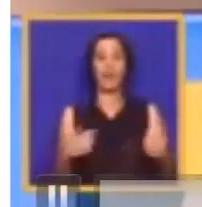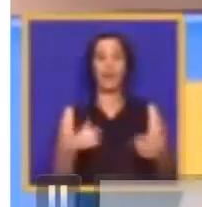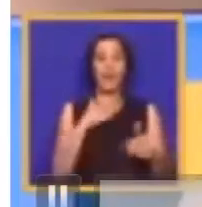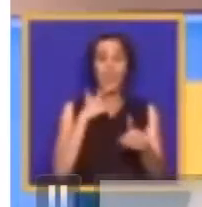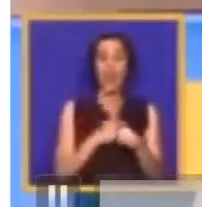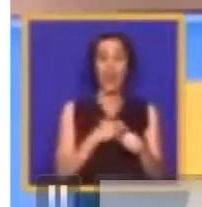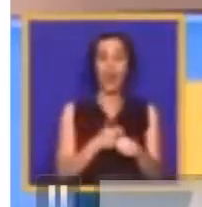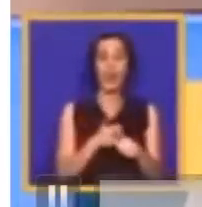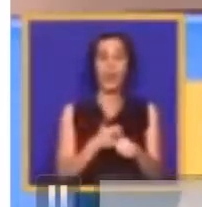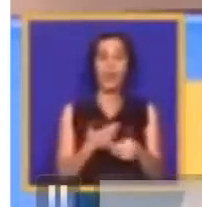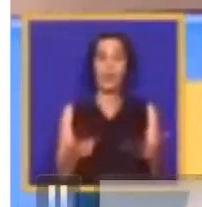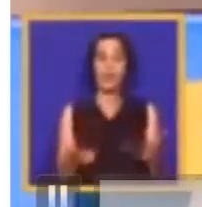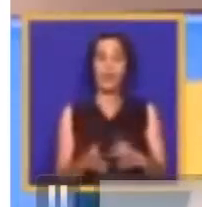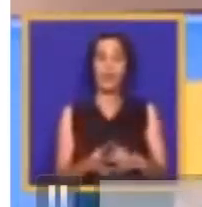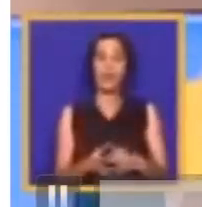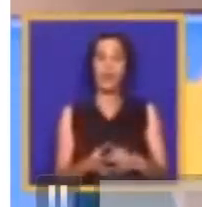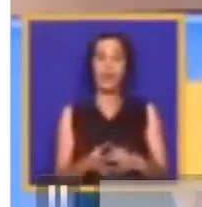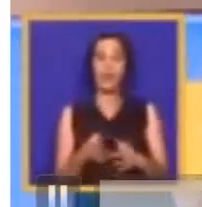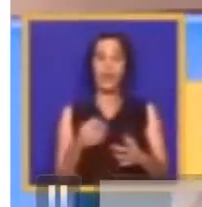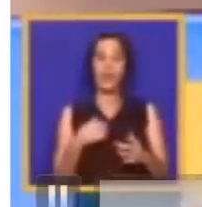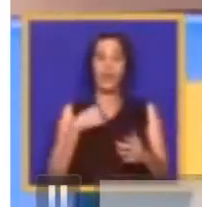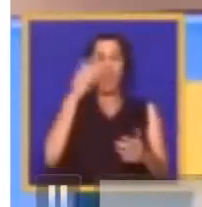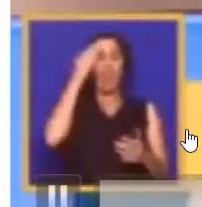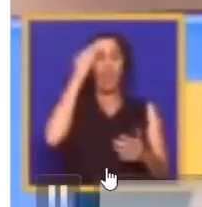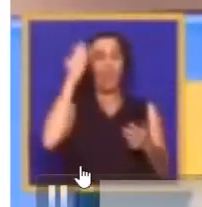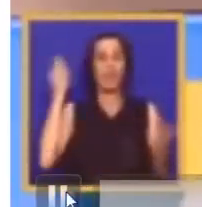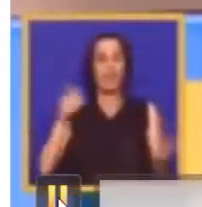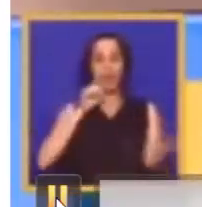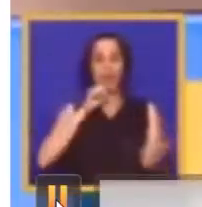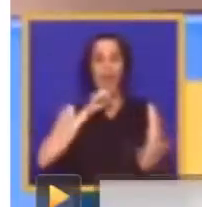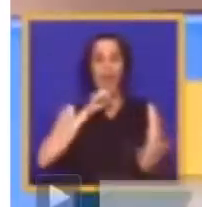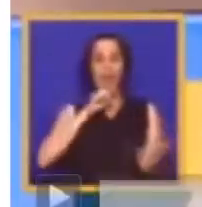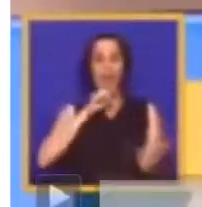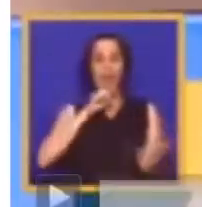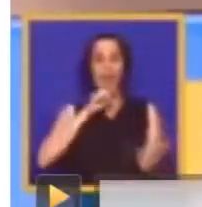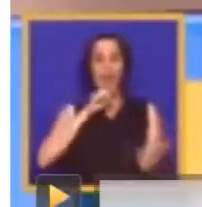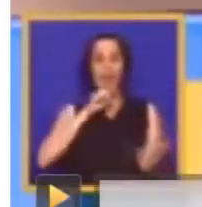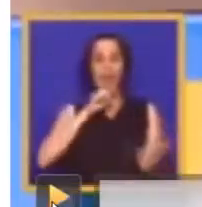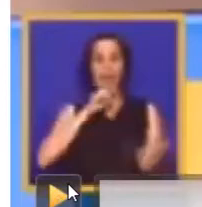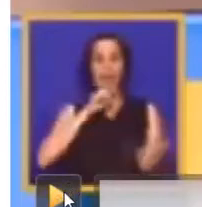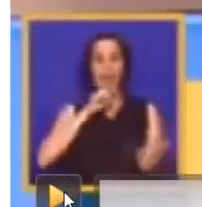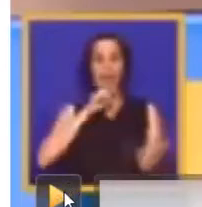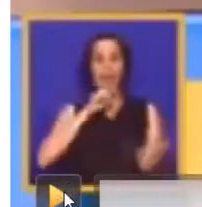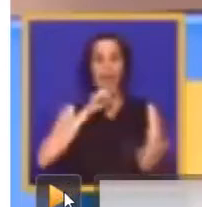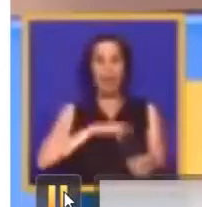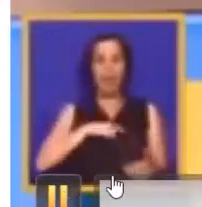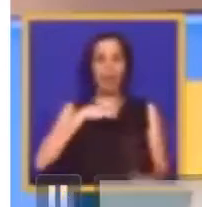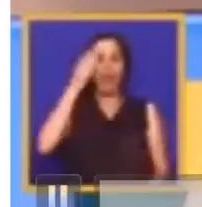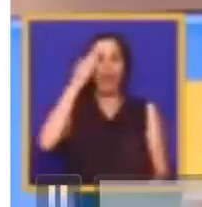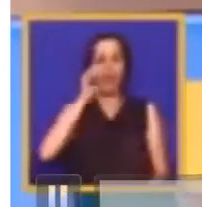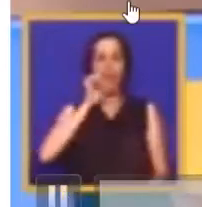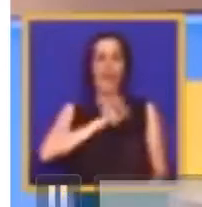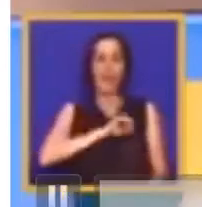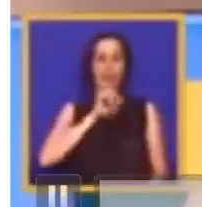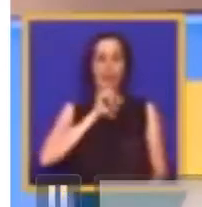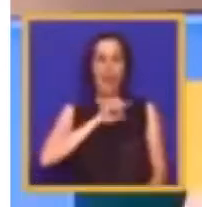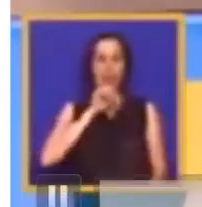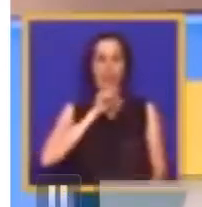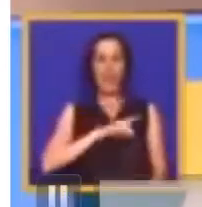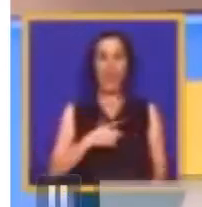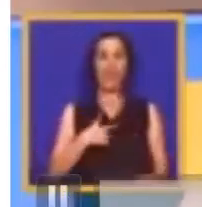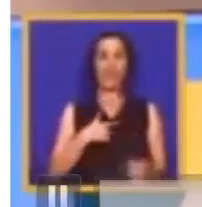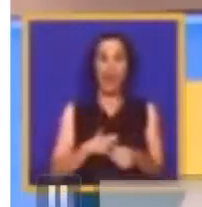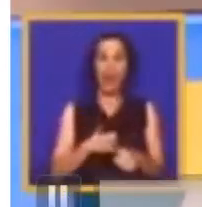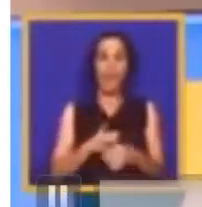articula uma mão. Assim um bocado... Tenho cabeça para aquilo, tenho gosto daquilo. Oi? Só articula com uma